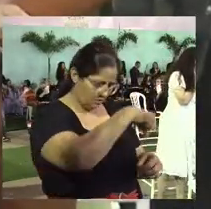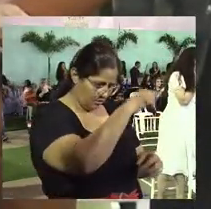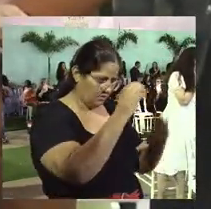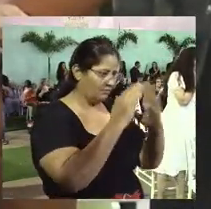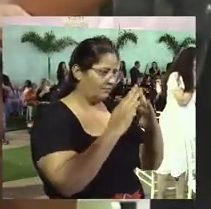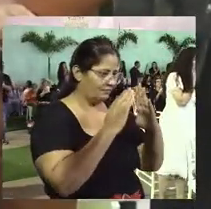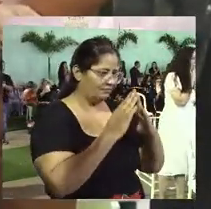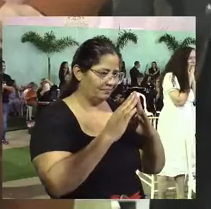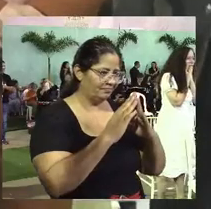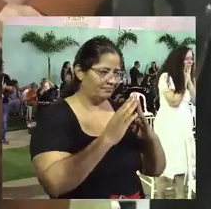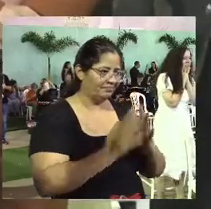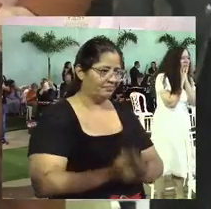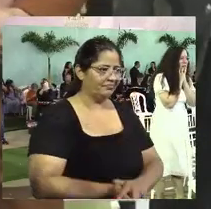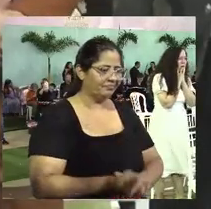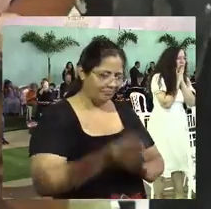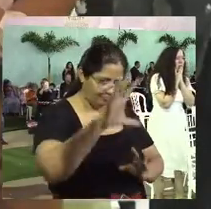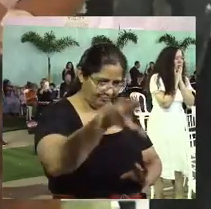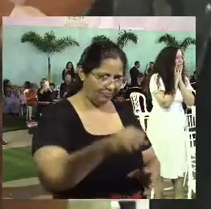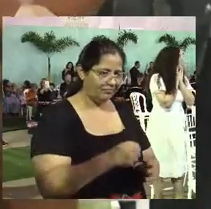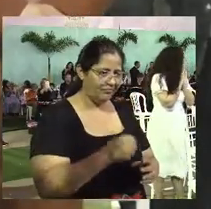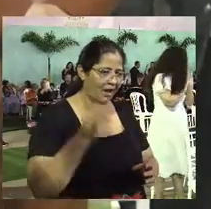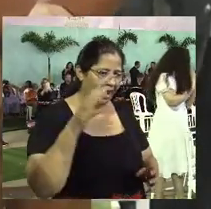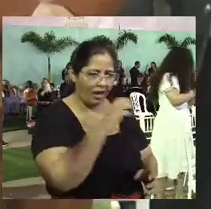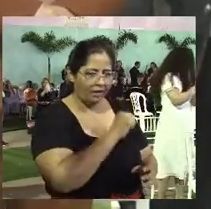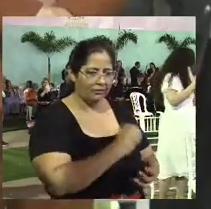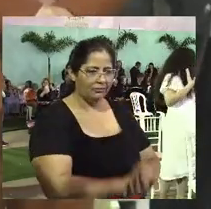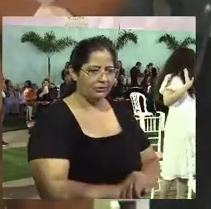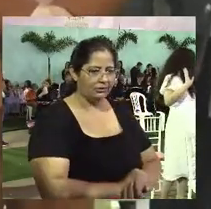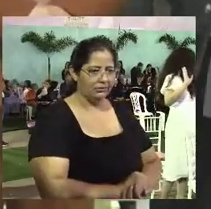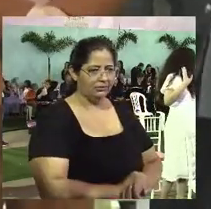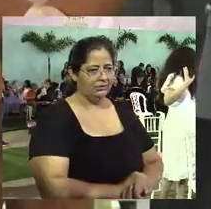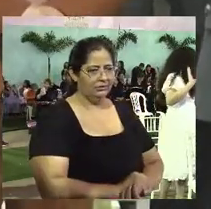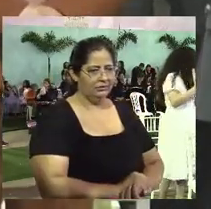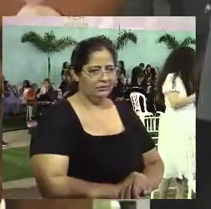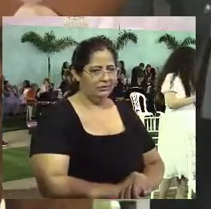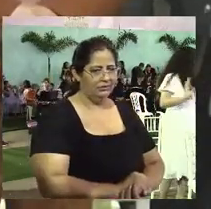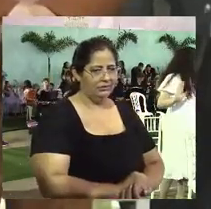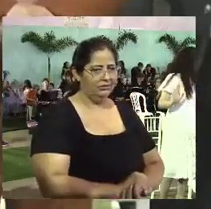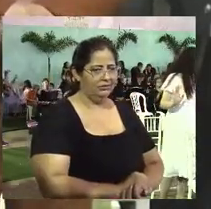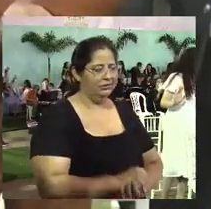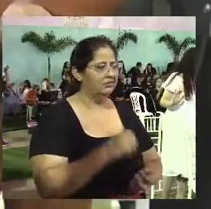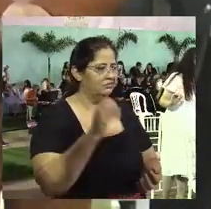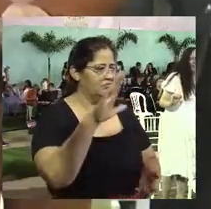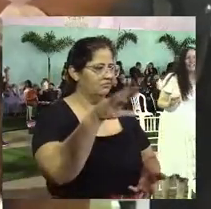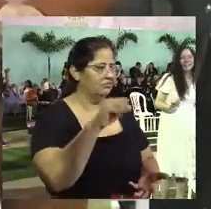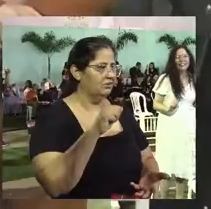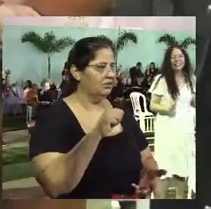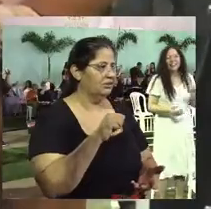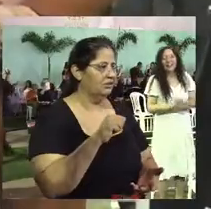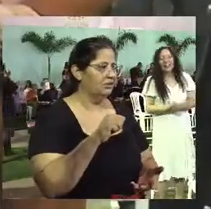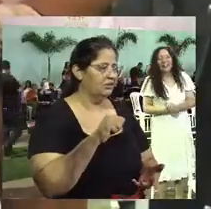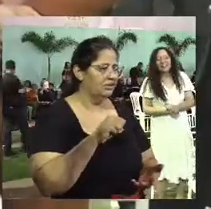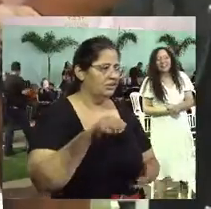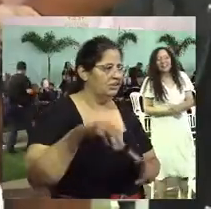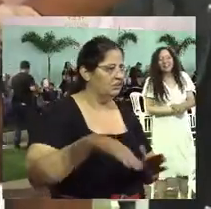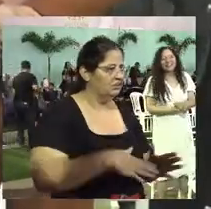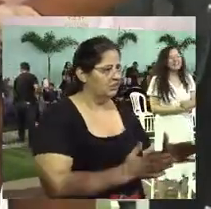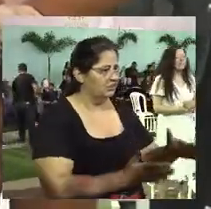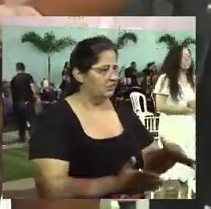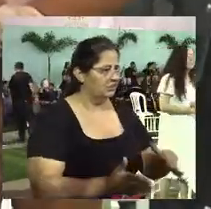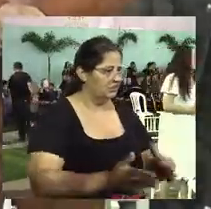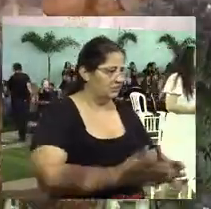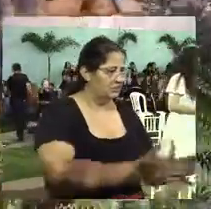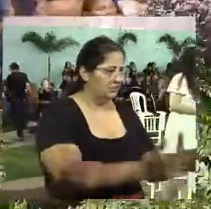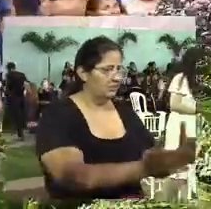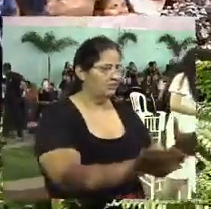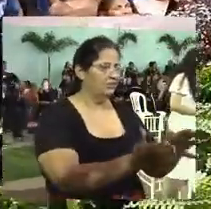puxa é para arrancar ele das Trevas Lucas 14 23 A Bíblia diz sai pelos caminhos e